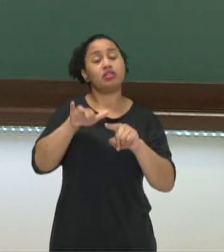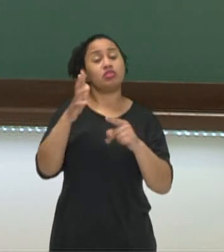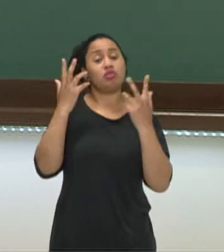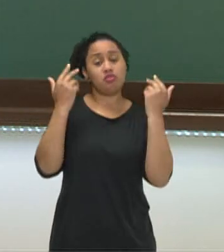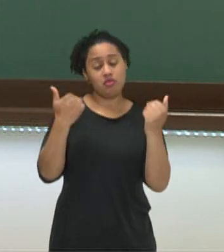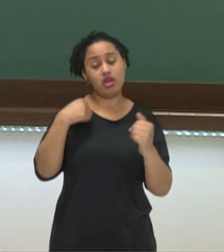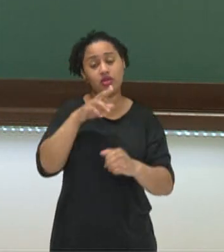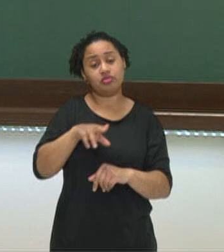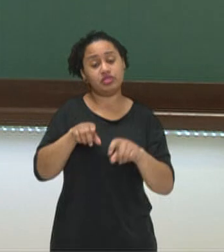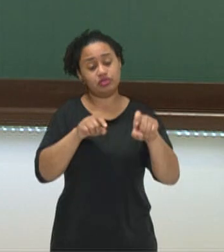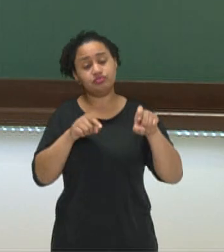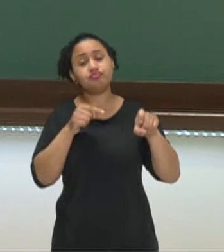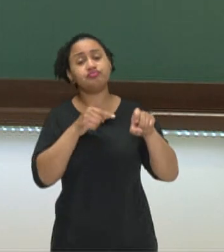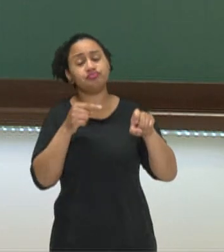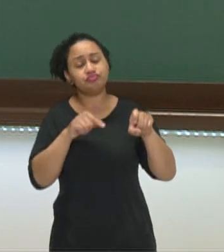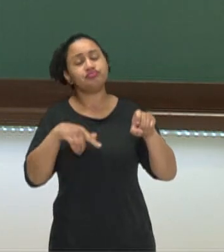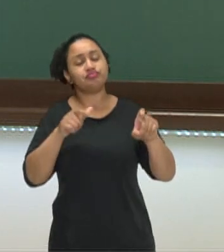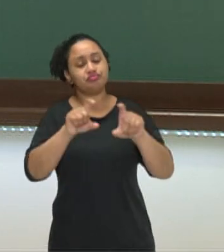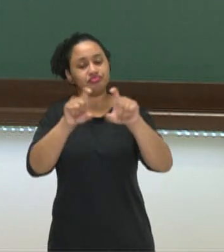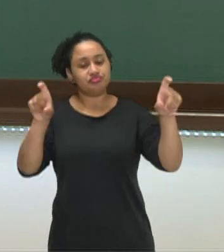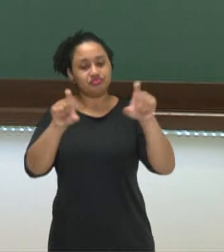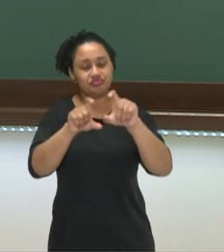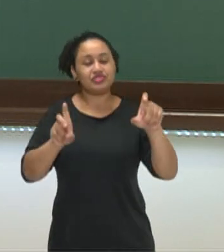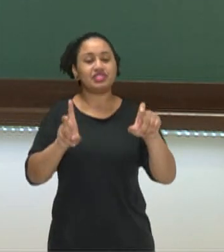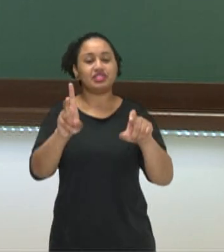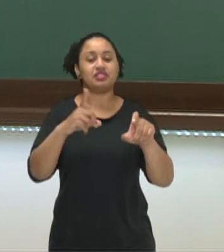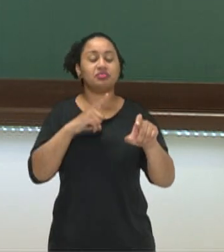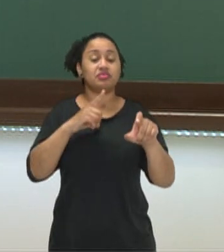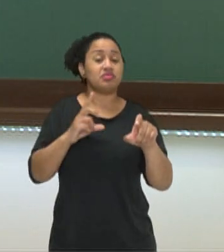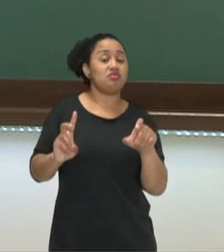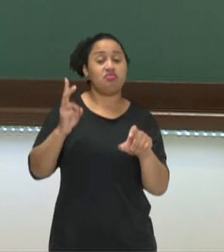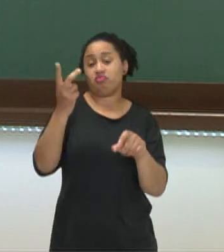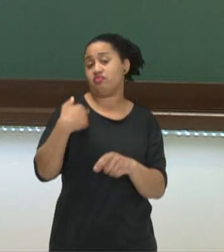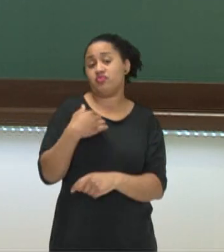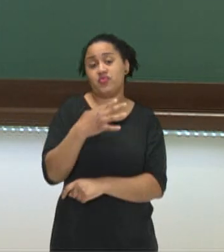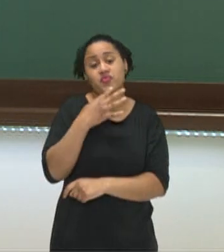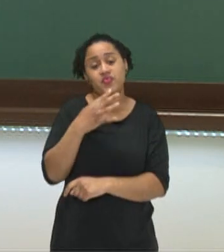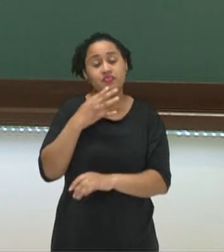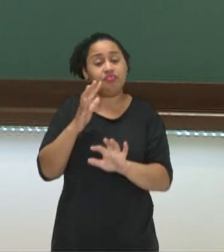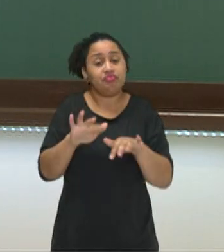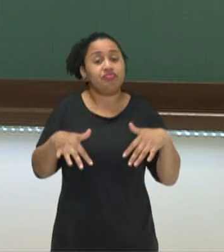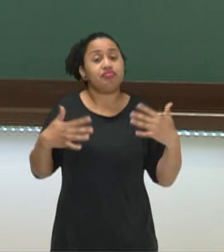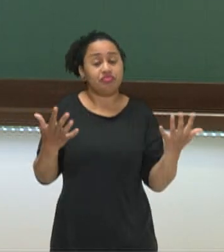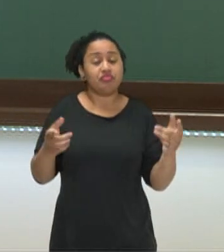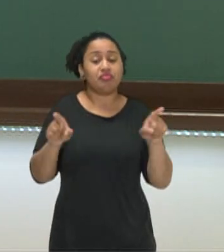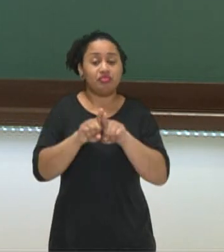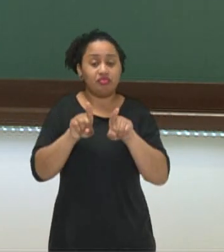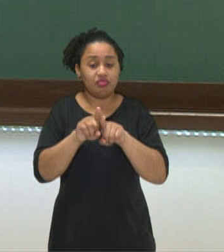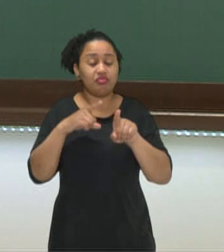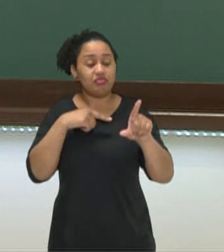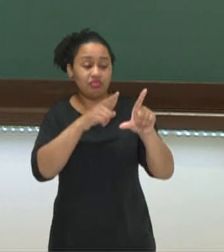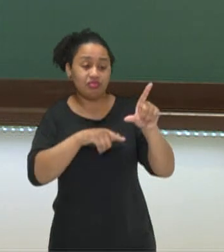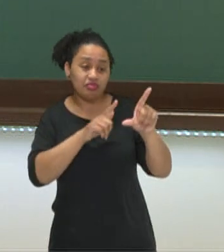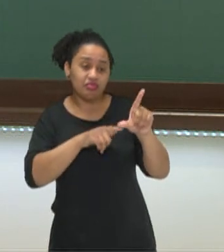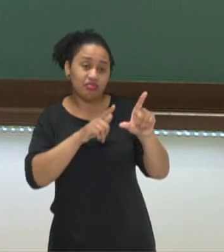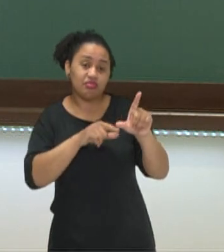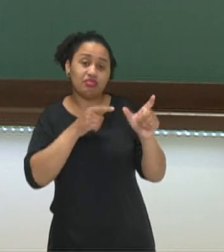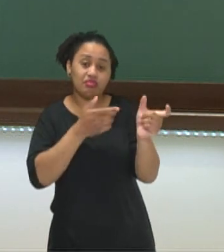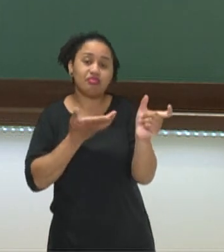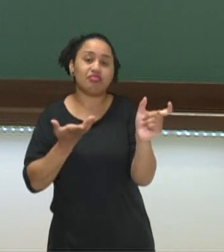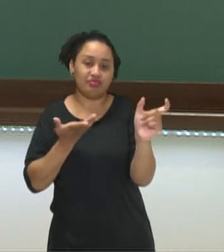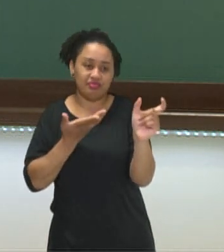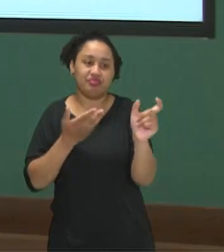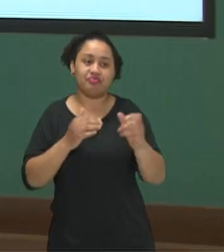bom? Então, uma equação vai envolver um valor desconhecido, logo vai envolver a letrinha, tá bom?